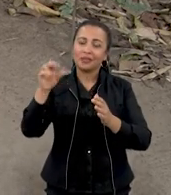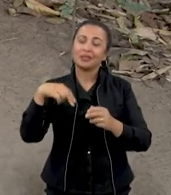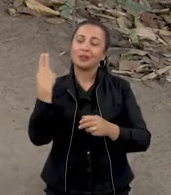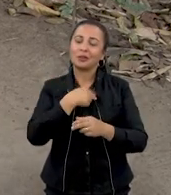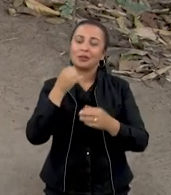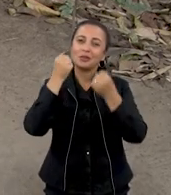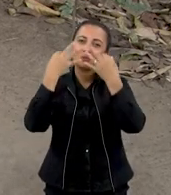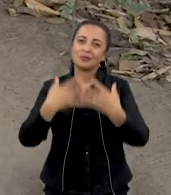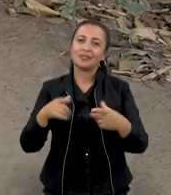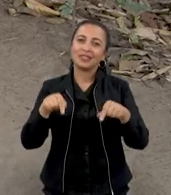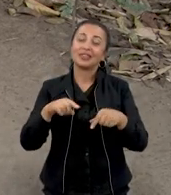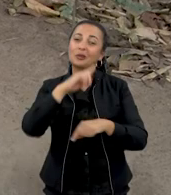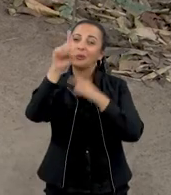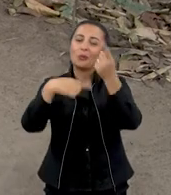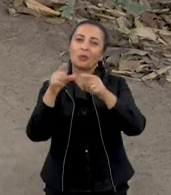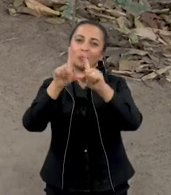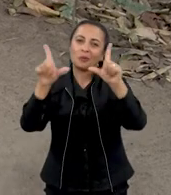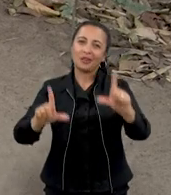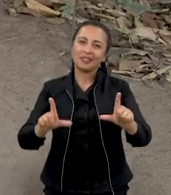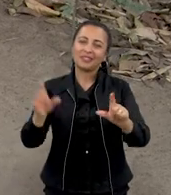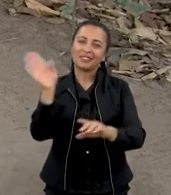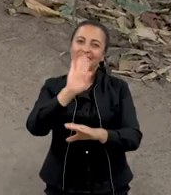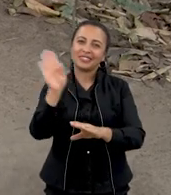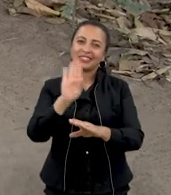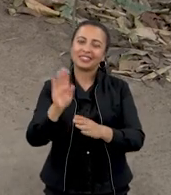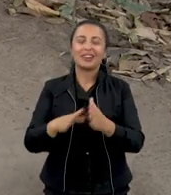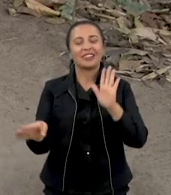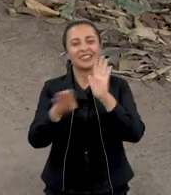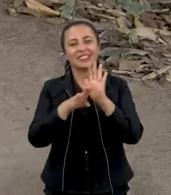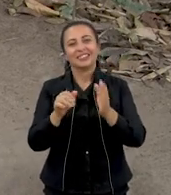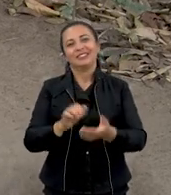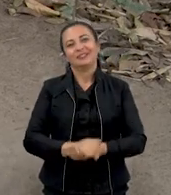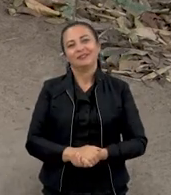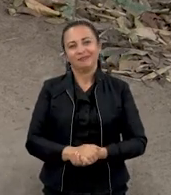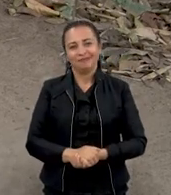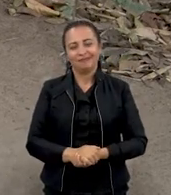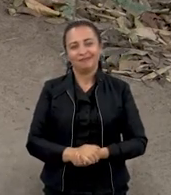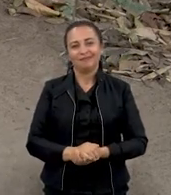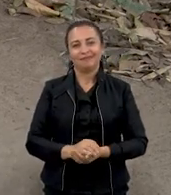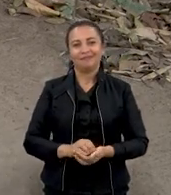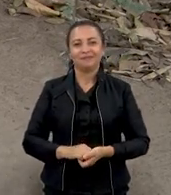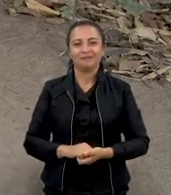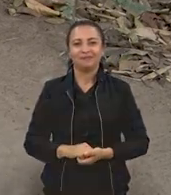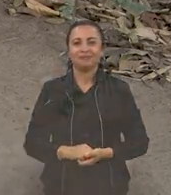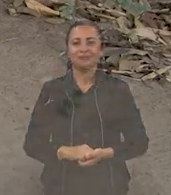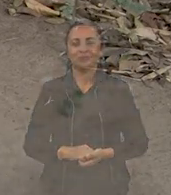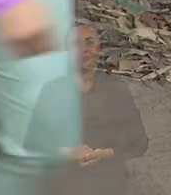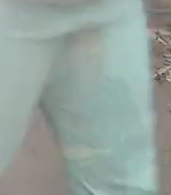univerciencia@uesb.edu.br, que a gente explica por aqui num outro programa. Tchau, tchau e até breve!